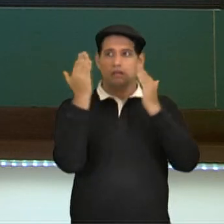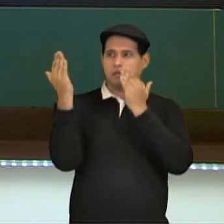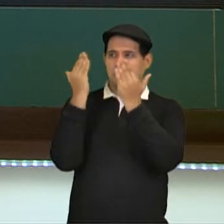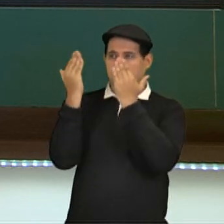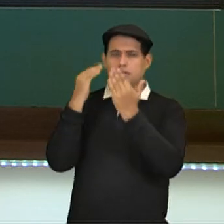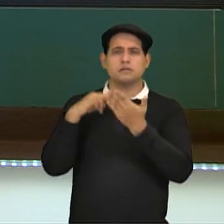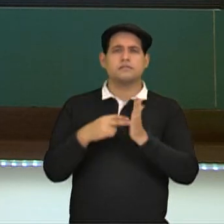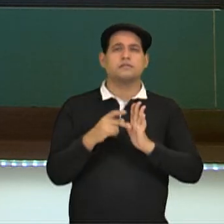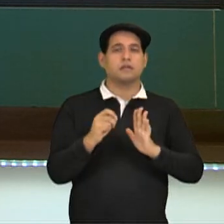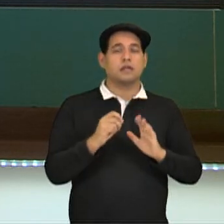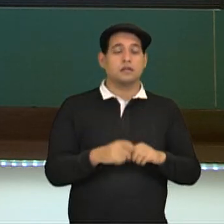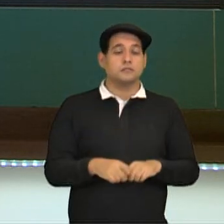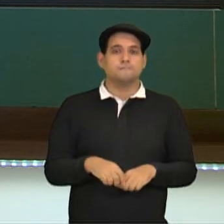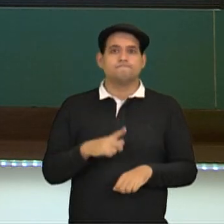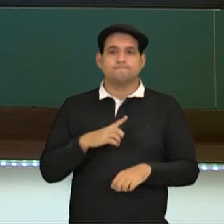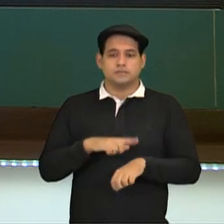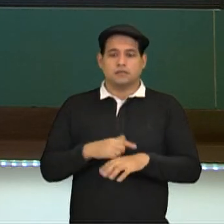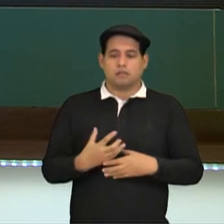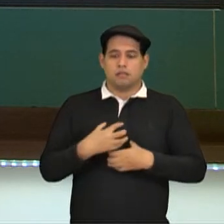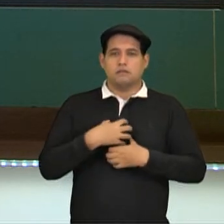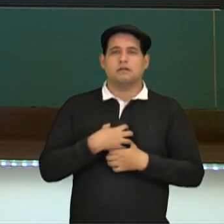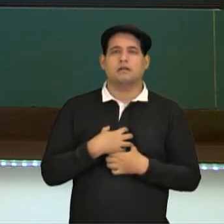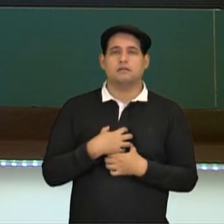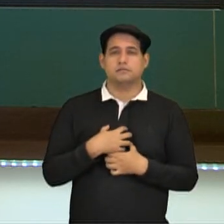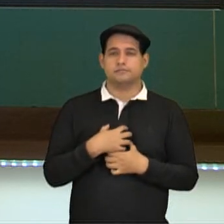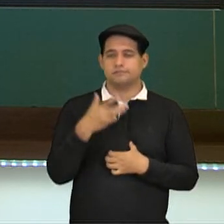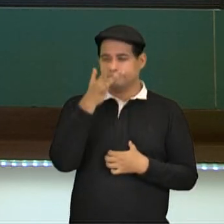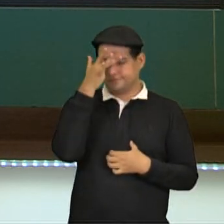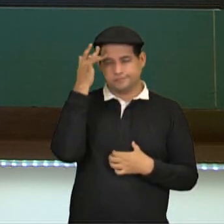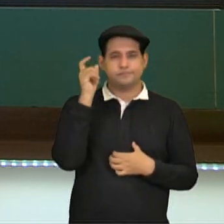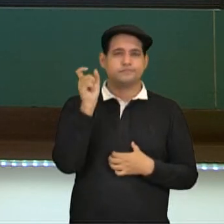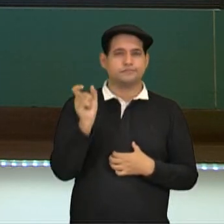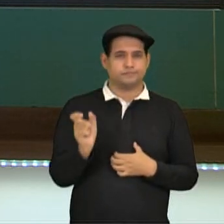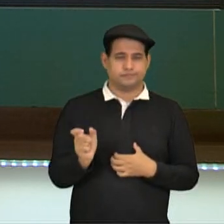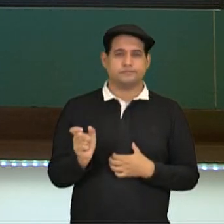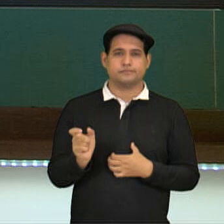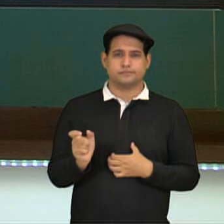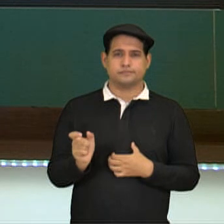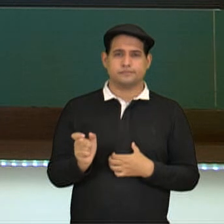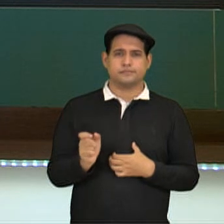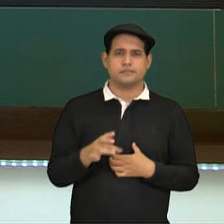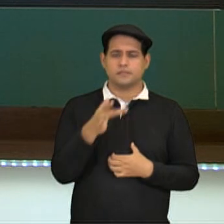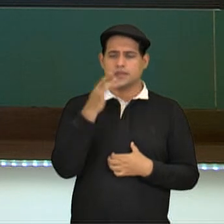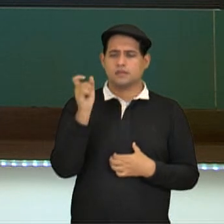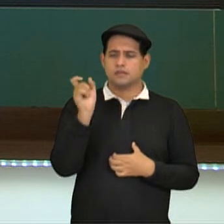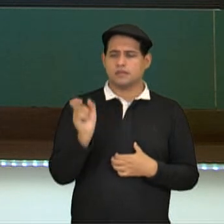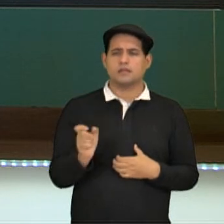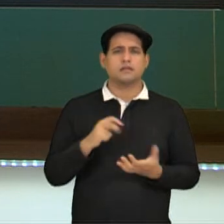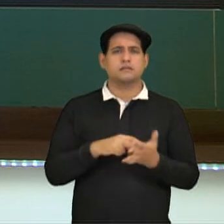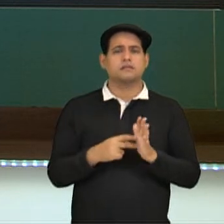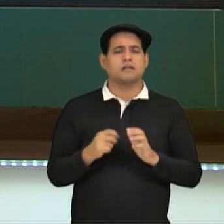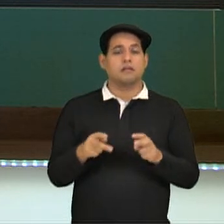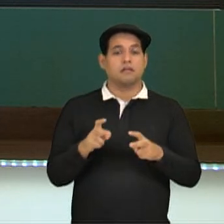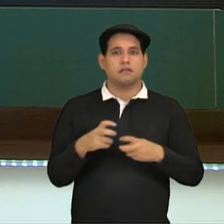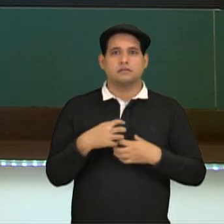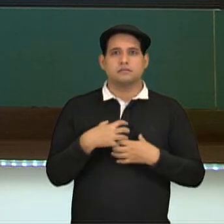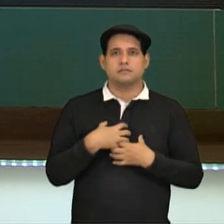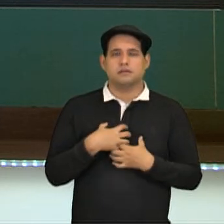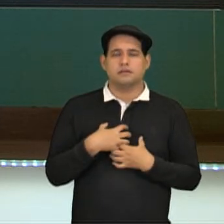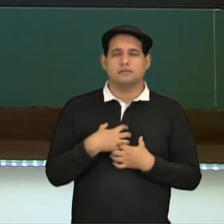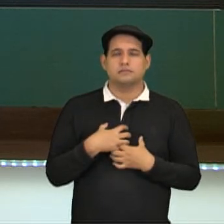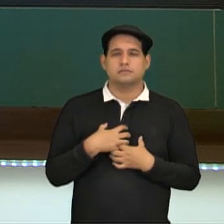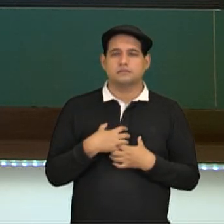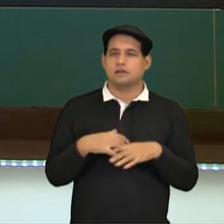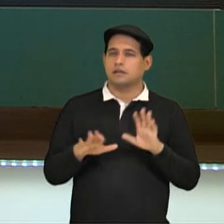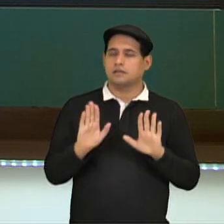aquele tempo interior que ocorre dentro dos personagens, né? O personagem tenta sentir ali, por meio de, às